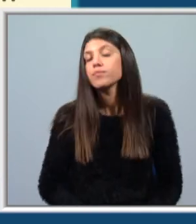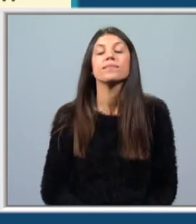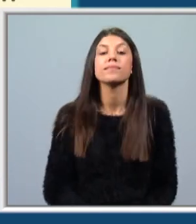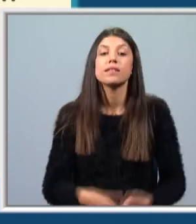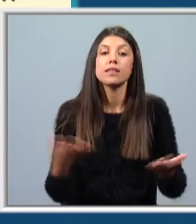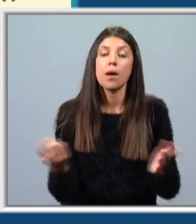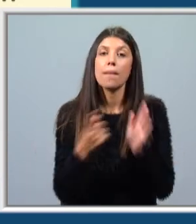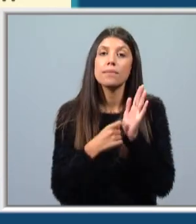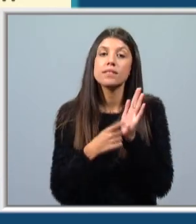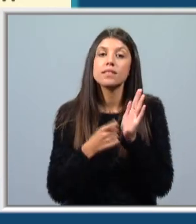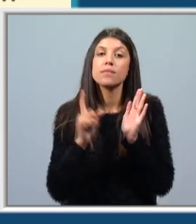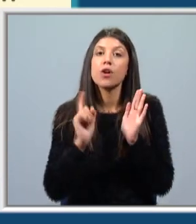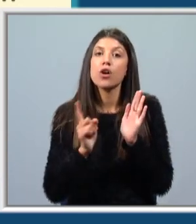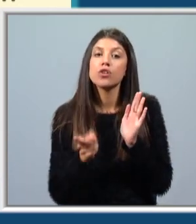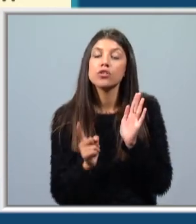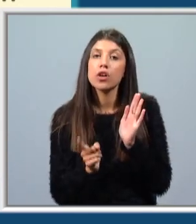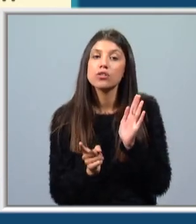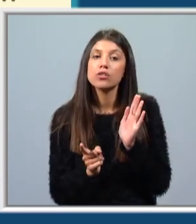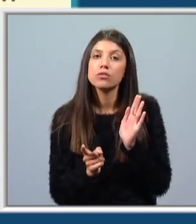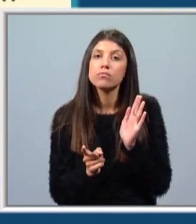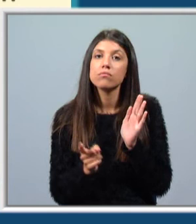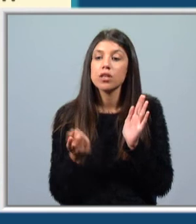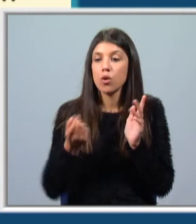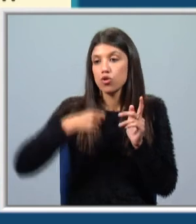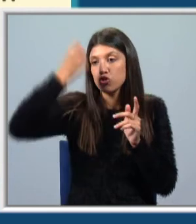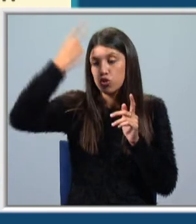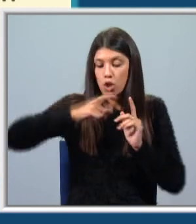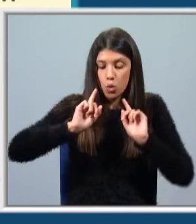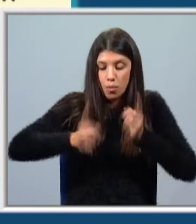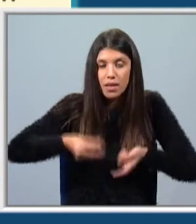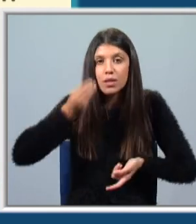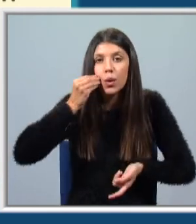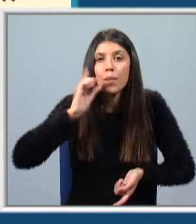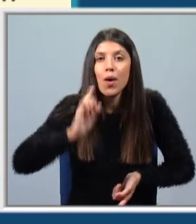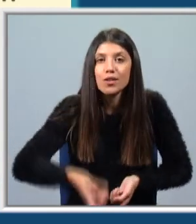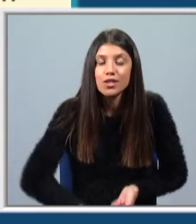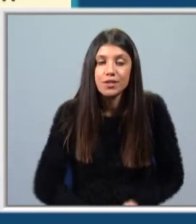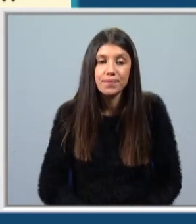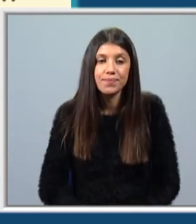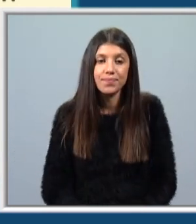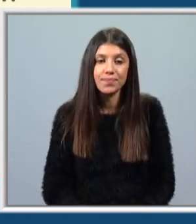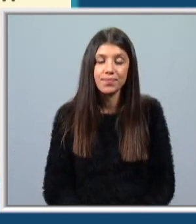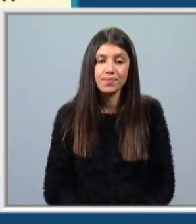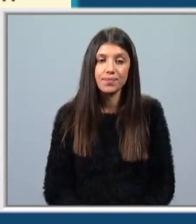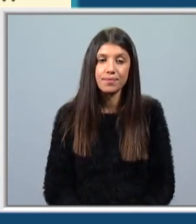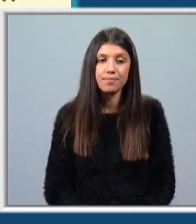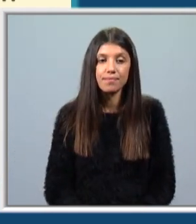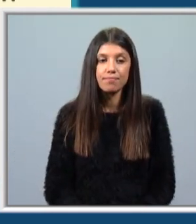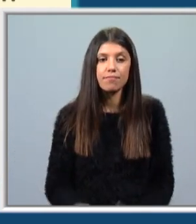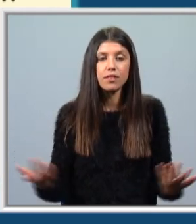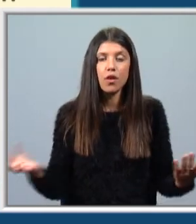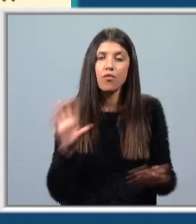O que é que precisamos sempre? De saber como é que a nossa história vai começar. Ora, vamos então